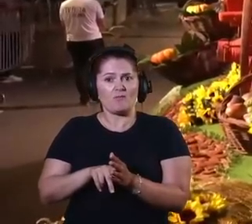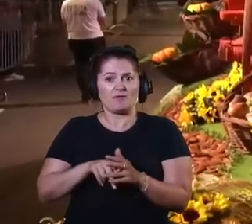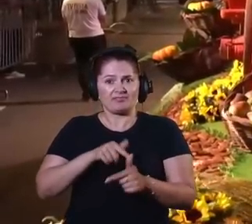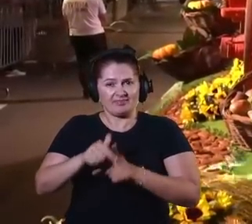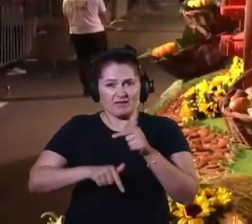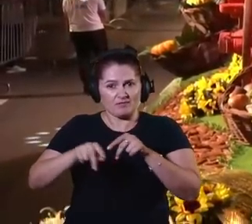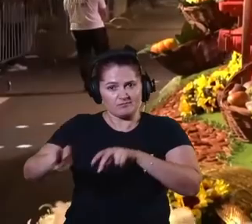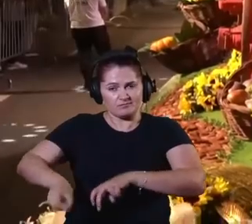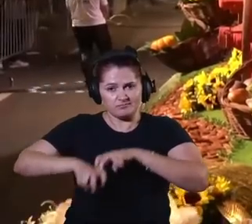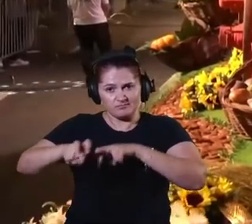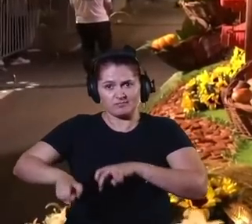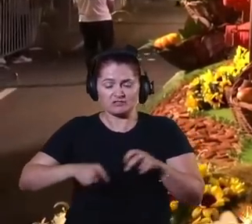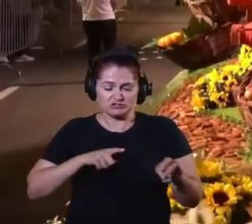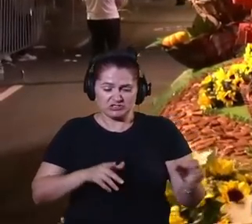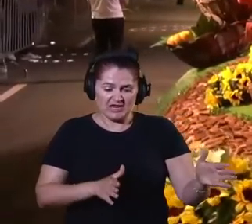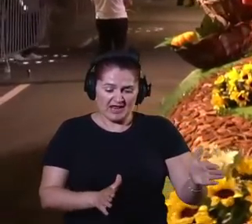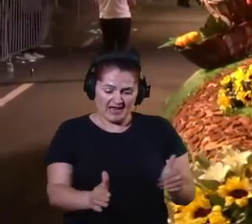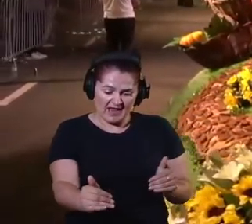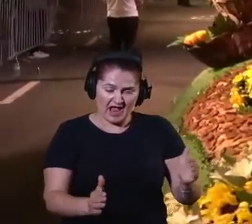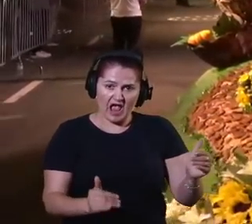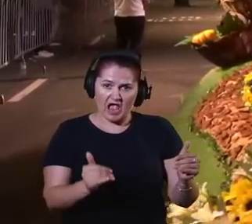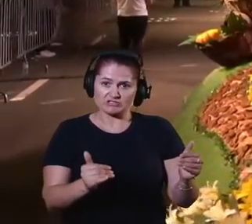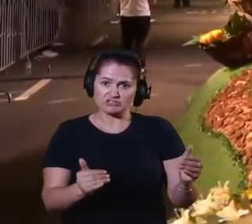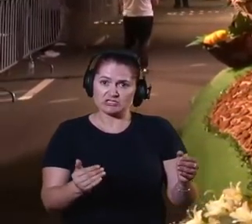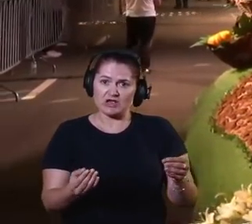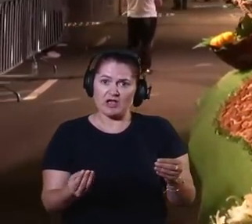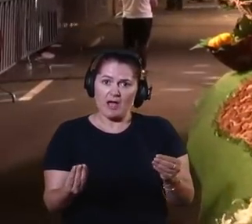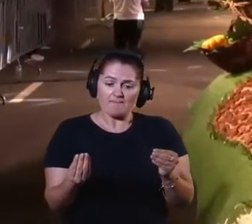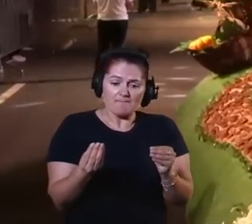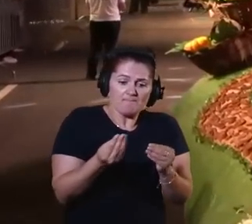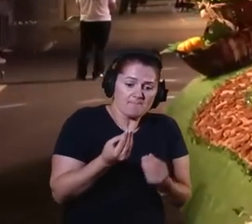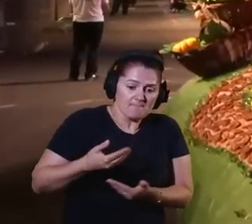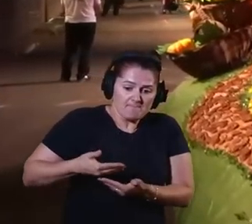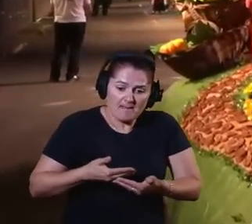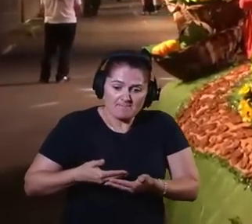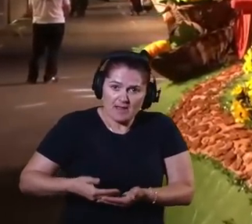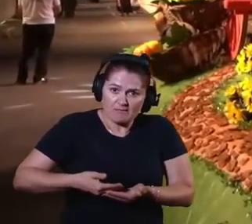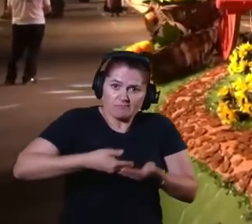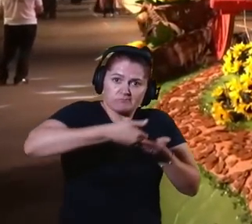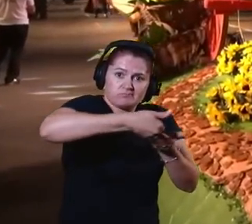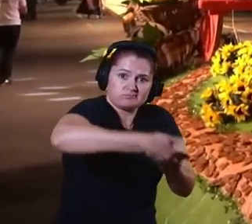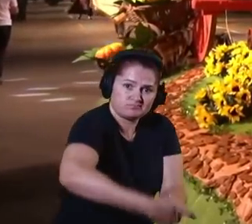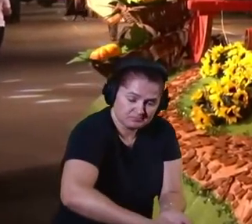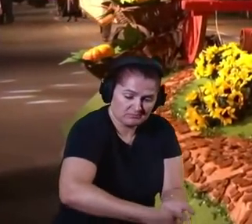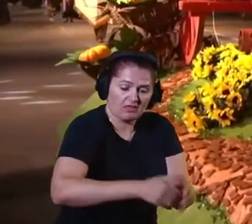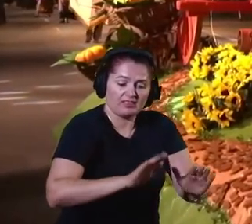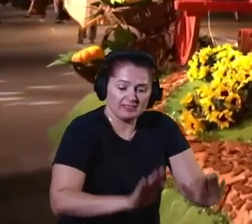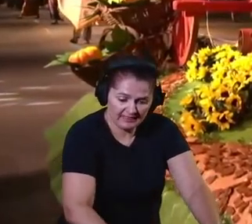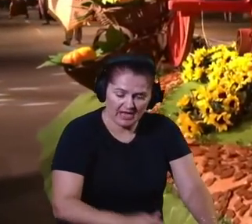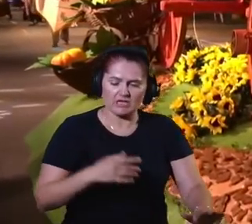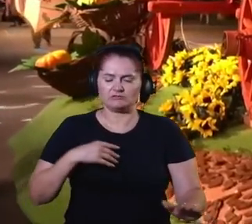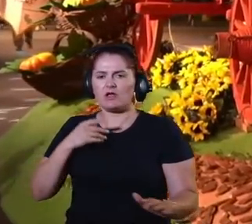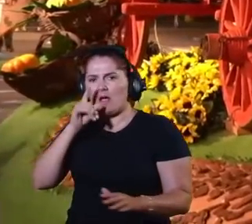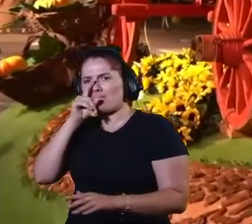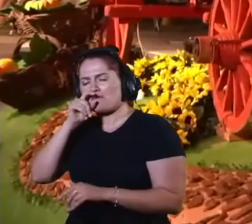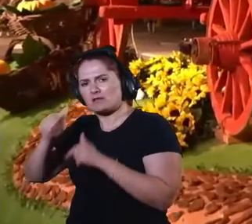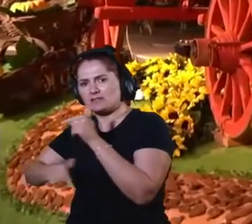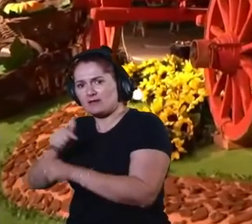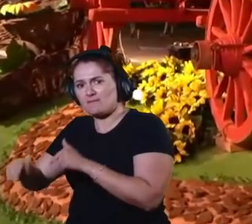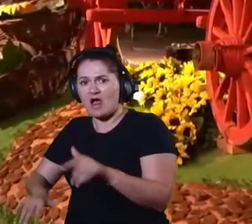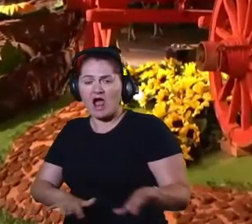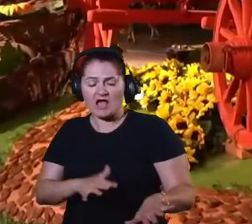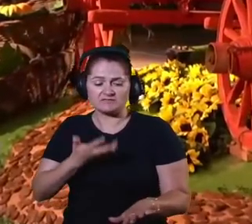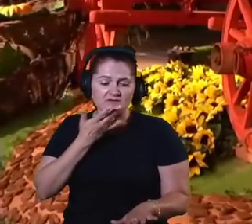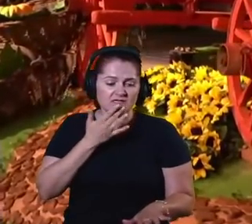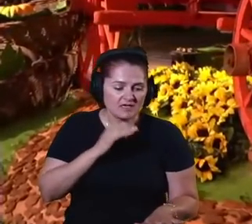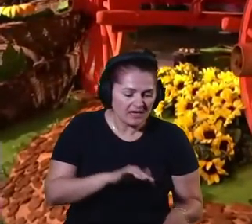caixa, enquanto os pais trabalhavam. É, às vezes eles esticavam o braço para fora, pegavam um punhado de terra e botavam na boca. Quando